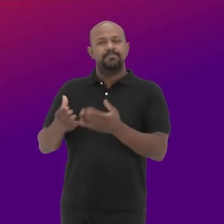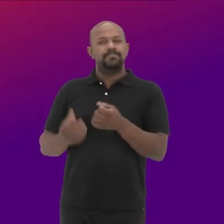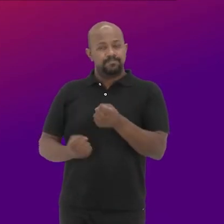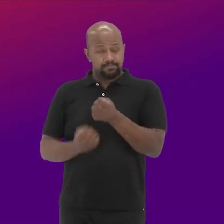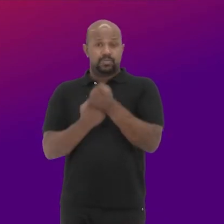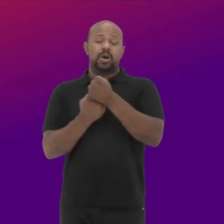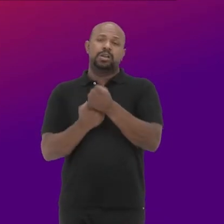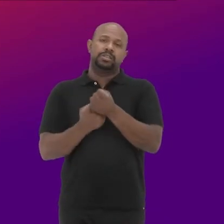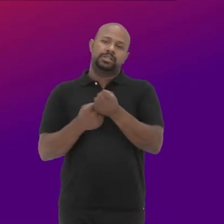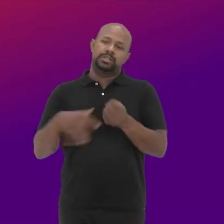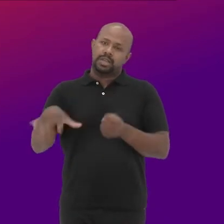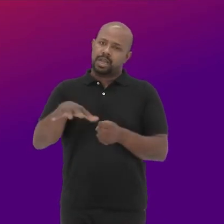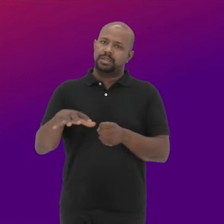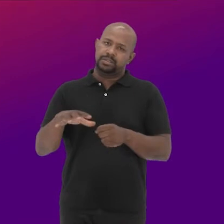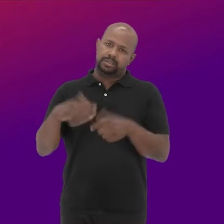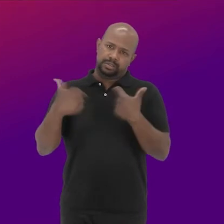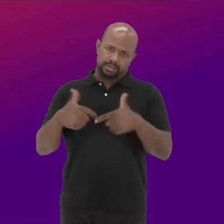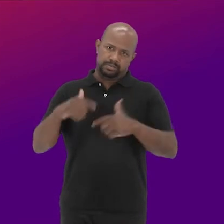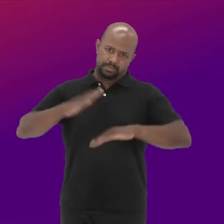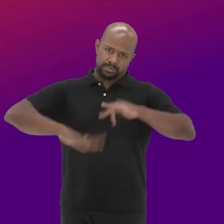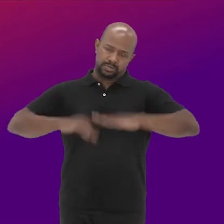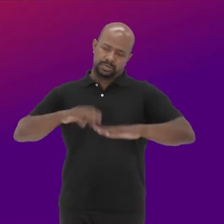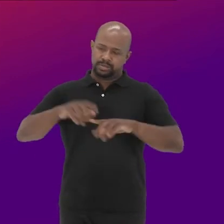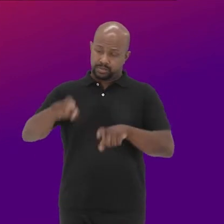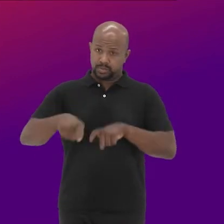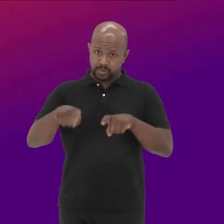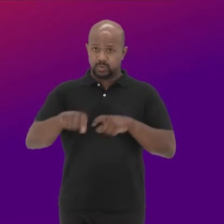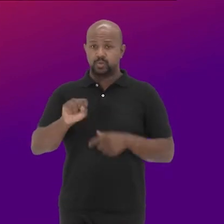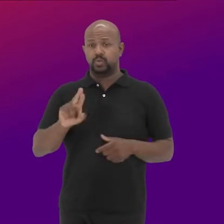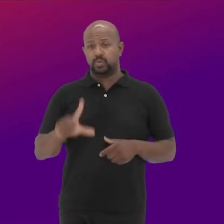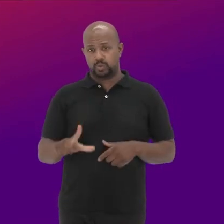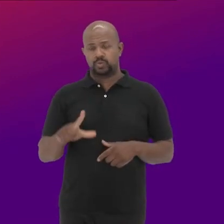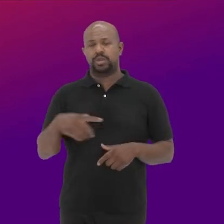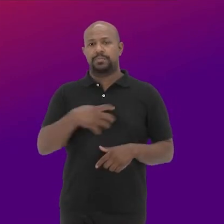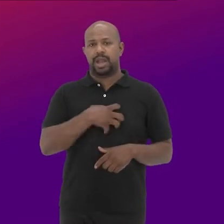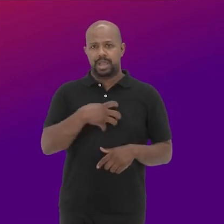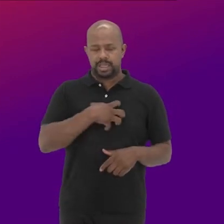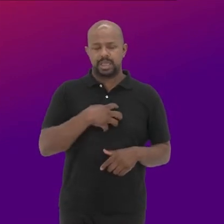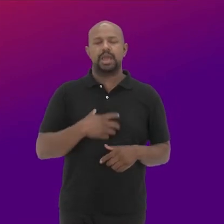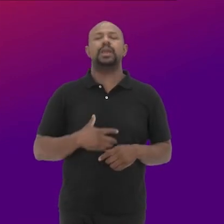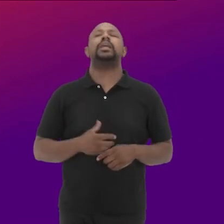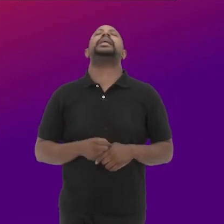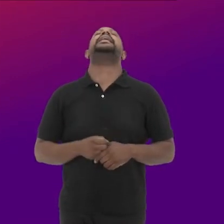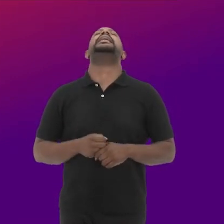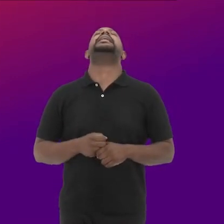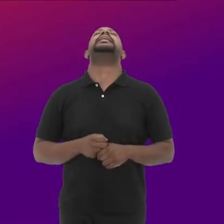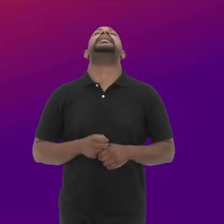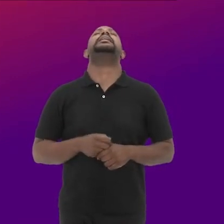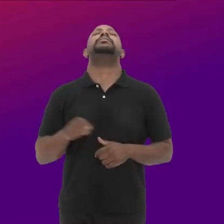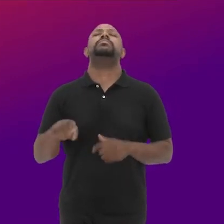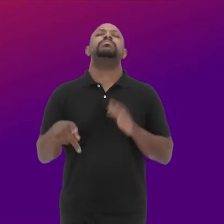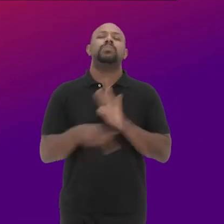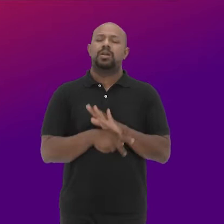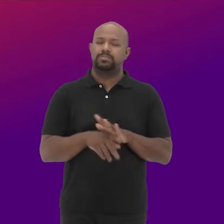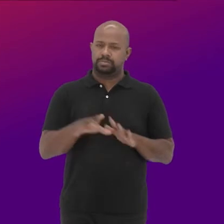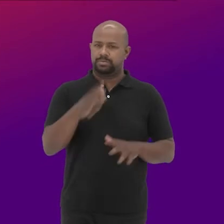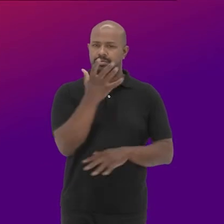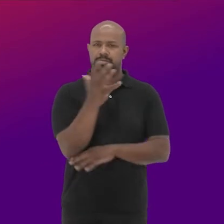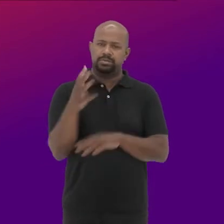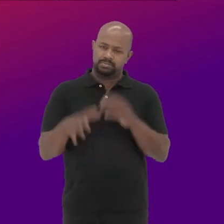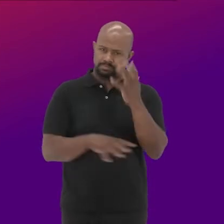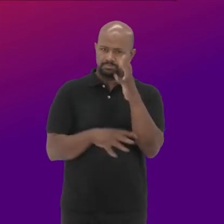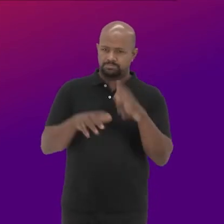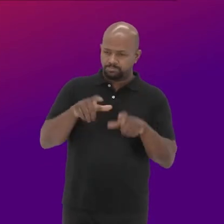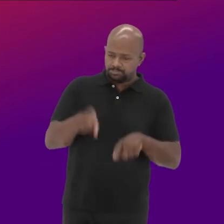dar suporte a esses produtores de cacau do sul da Bahia, que produzem da mata nativa,